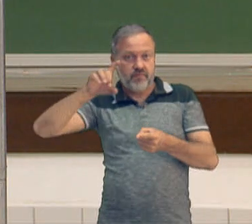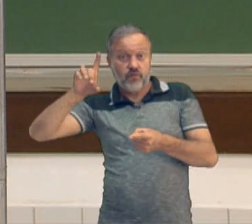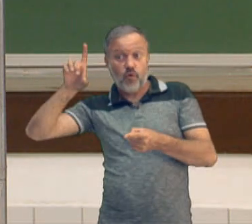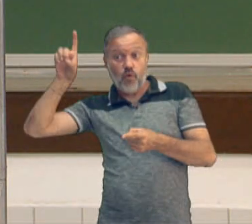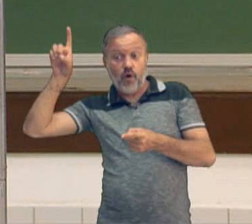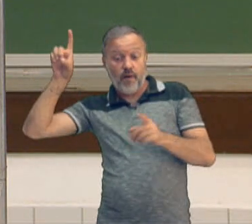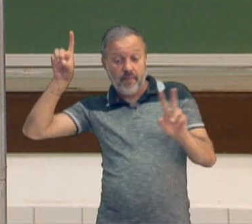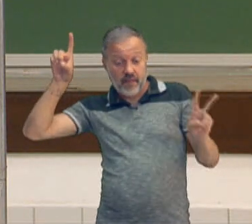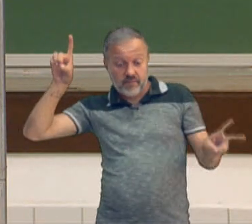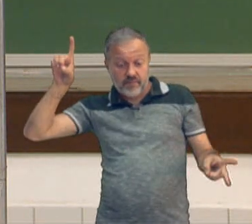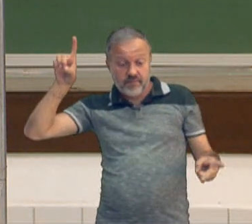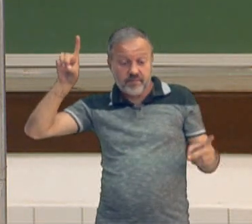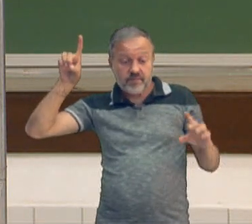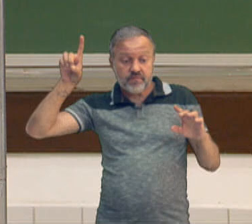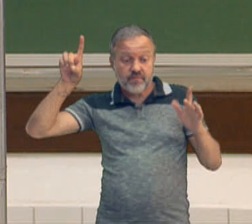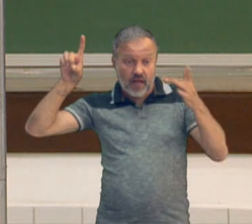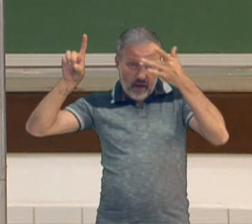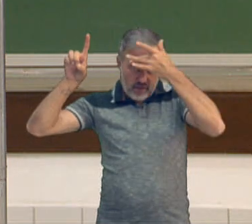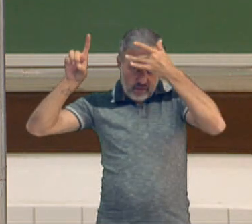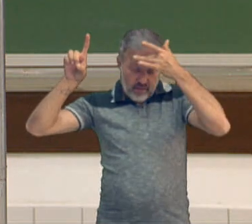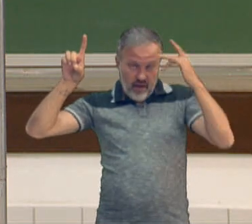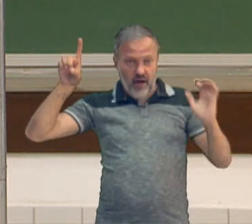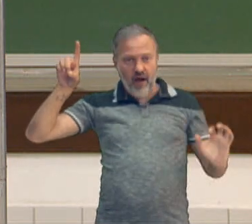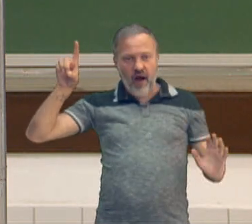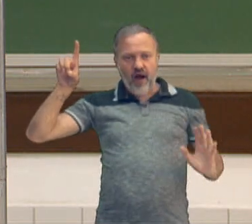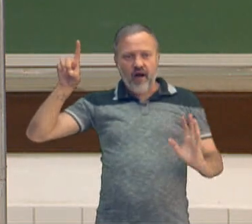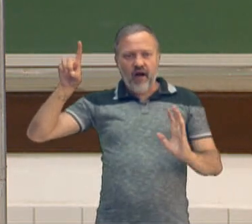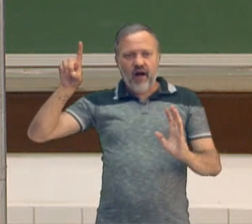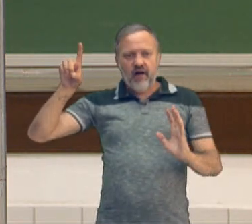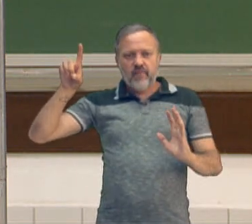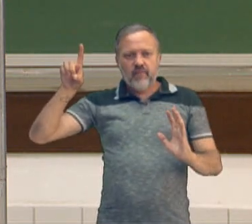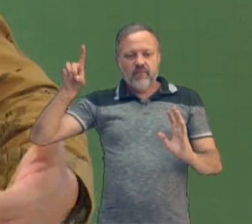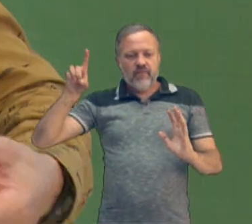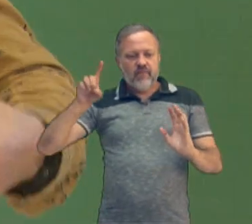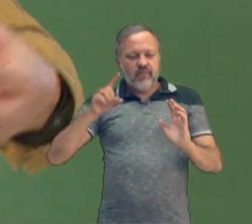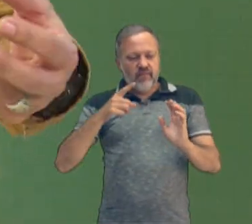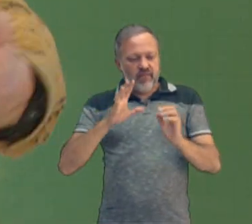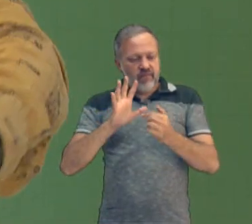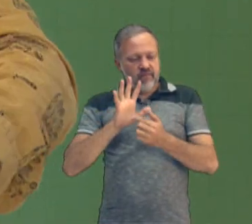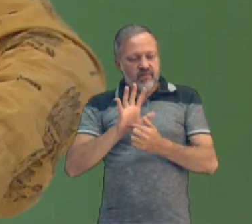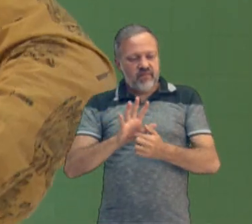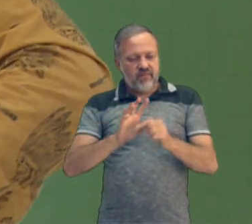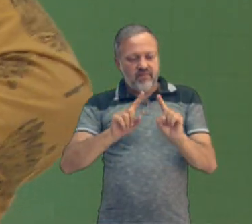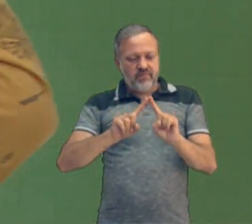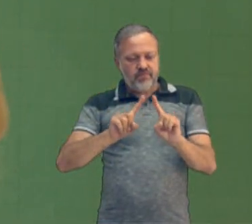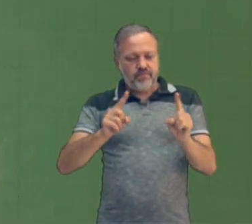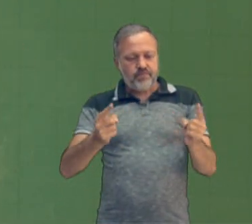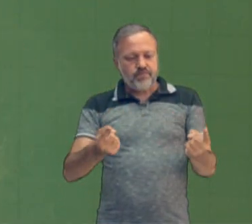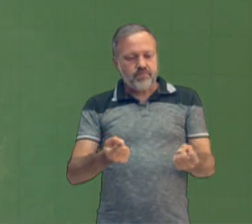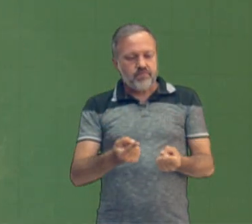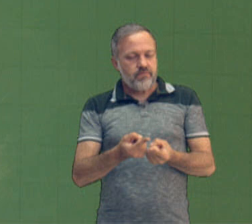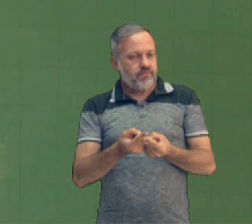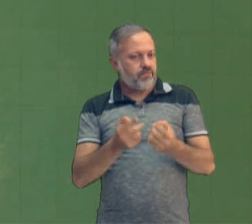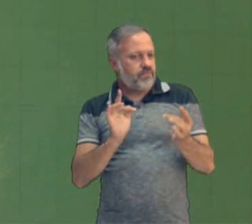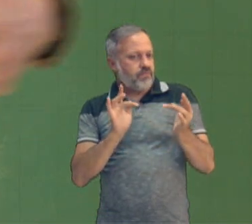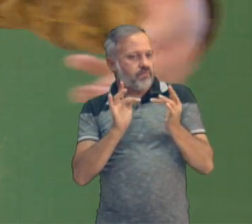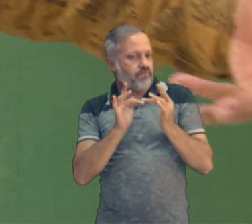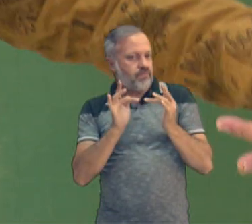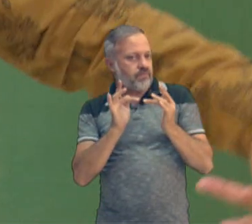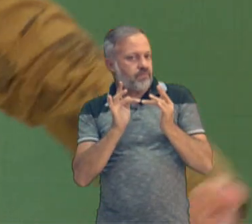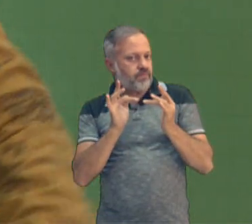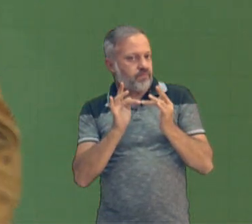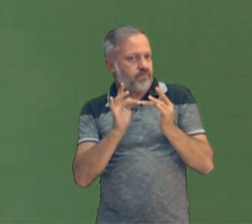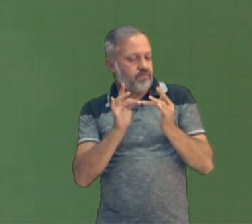Então, quer dizer, a mandala é uma forma também de registrar conhecimentos, a impermanência, mas é uma forma de conexão entre o